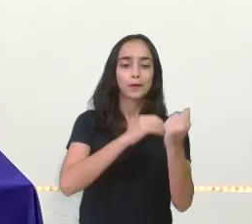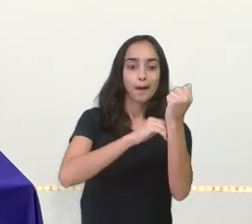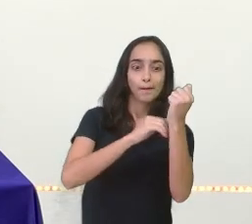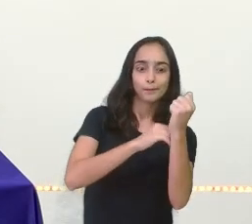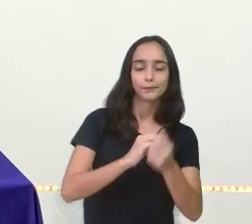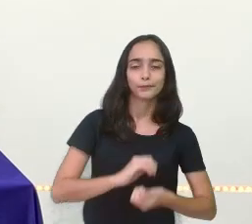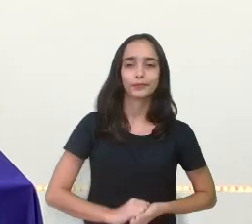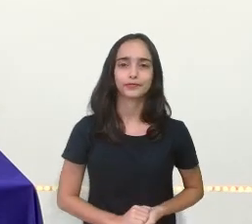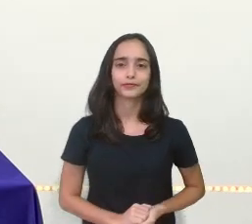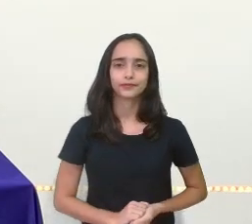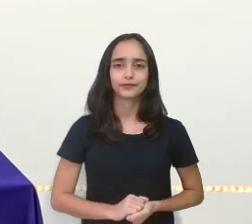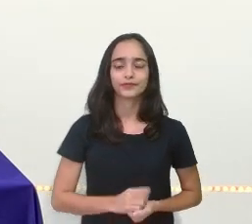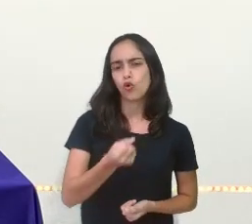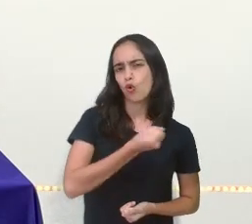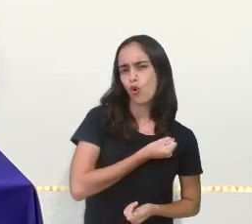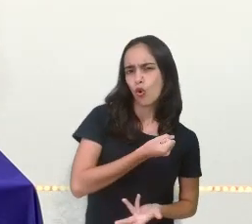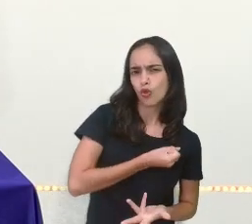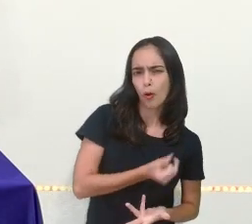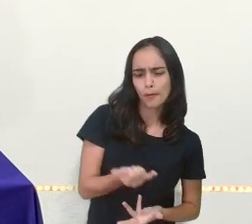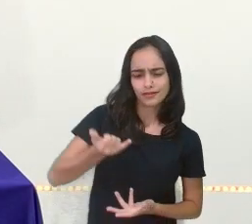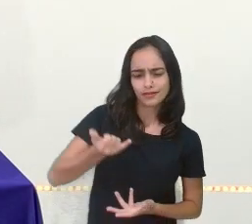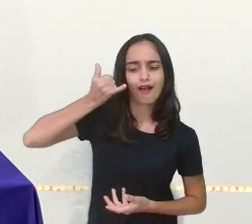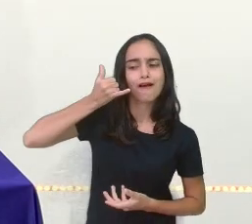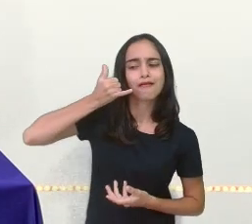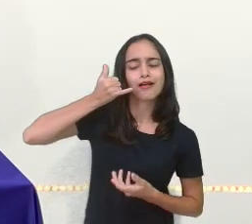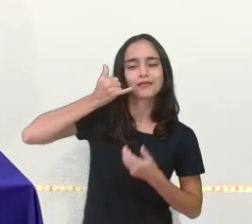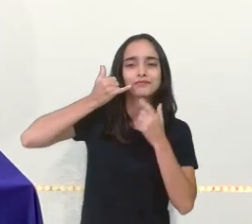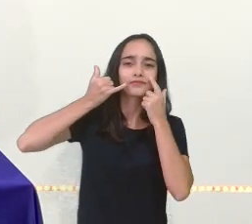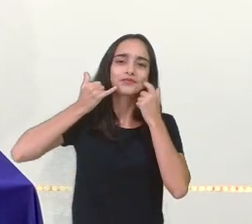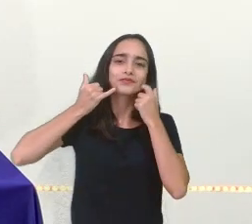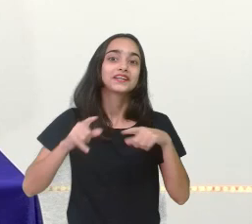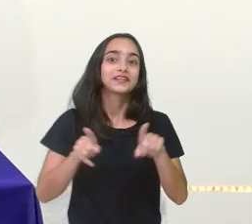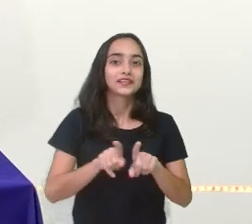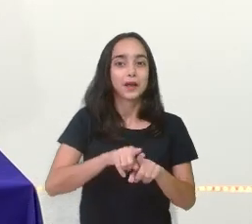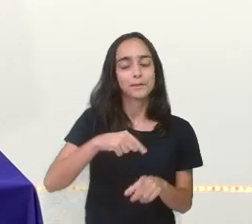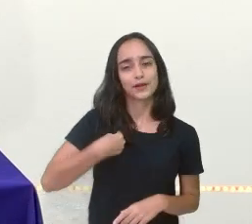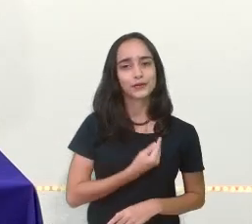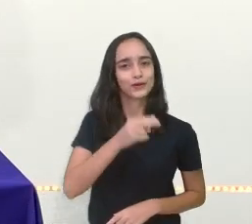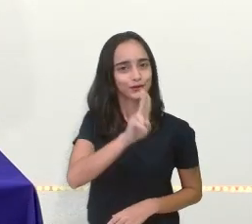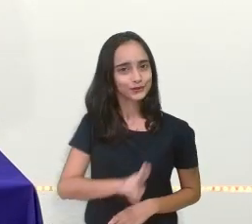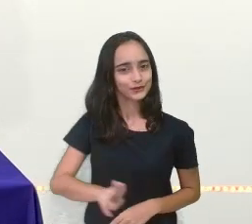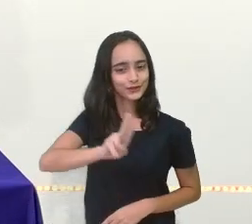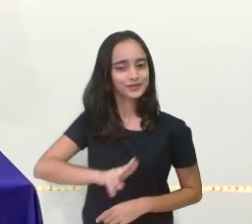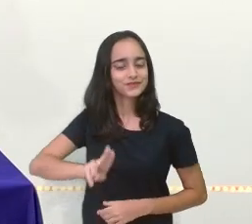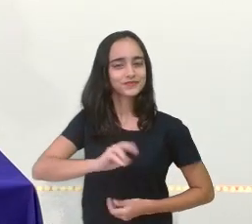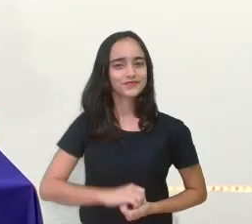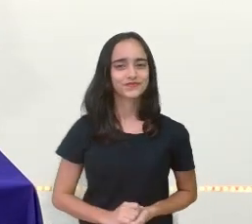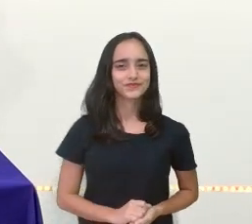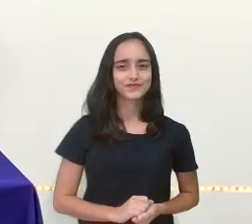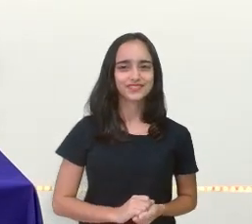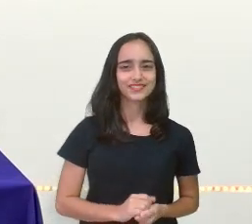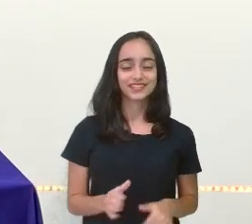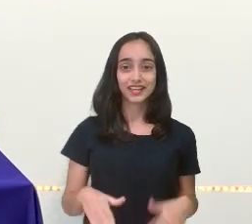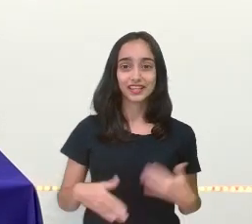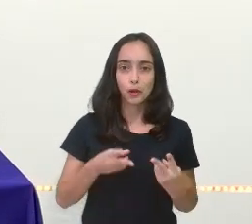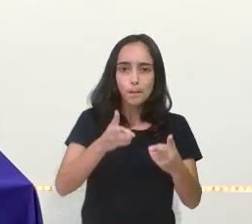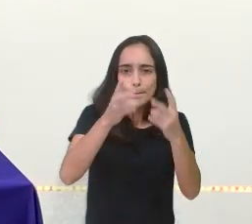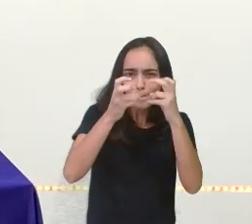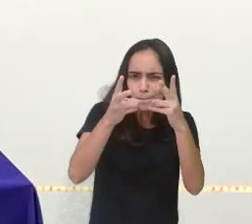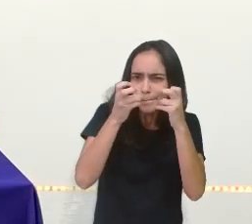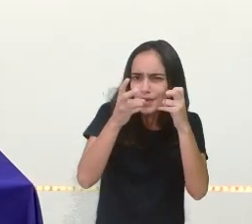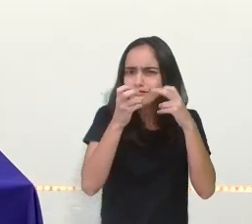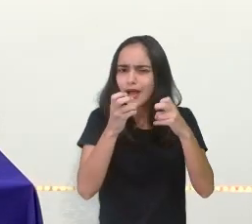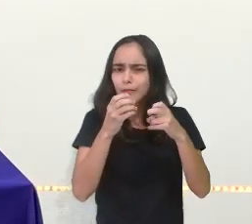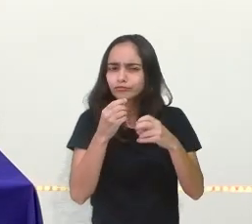O número do seu telefone é outro código que a gente utiliza, tá bom? Então, percebam no nosso